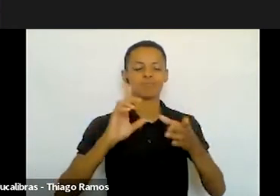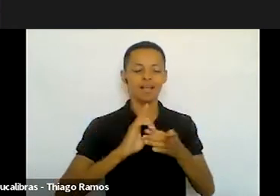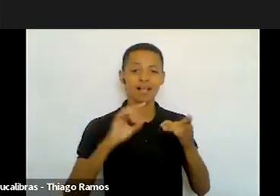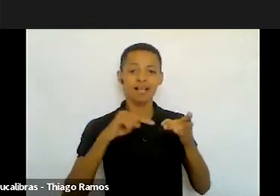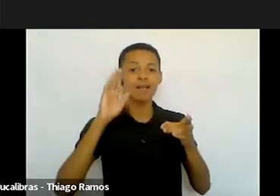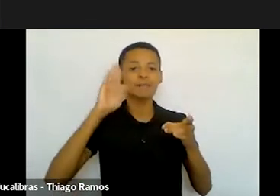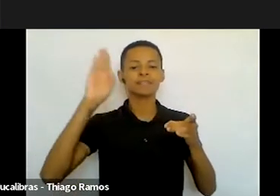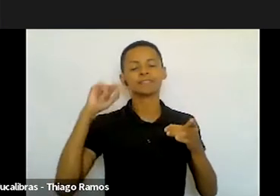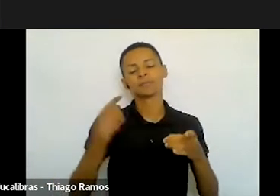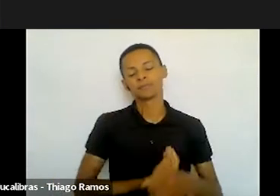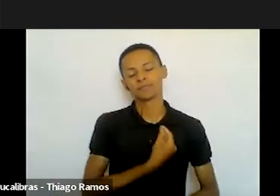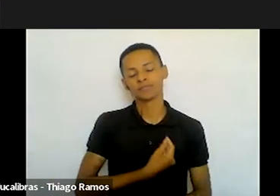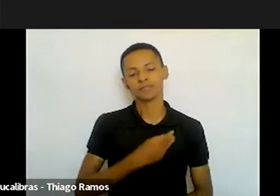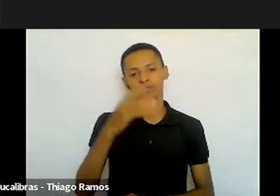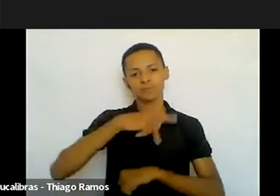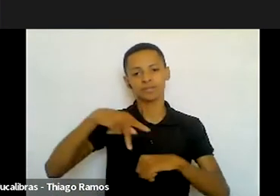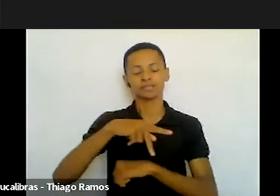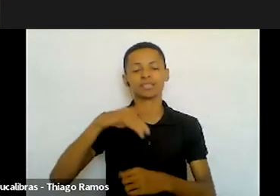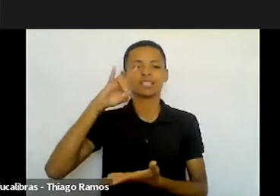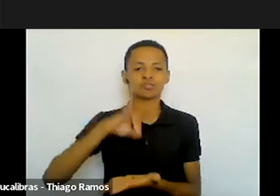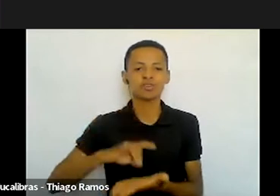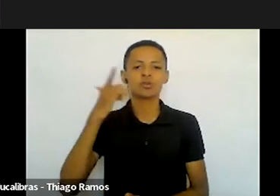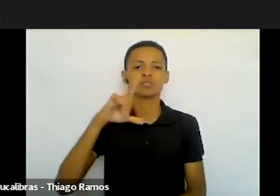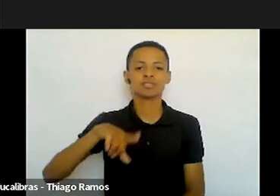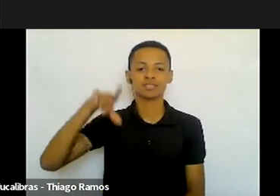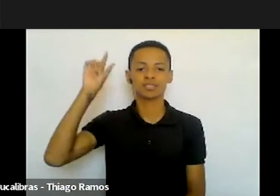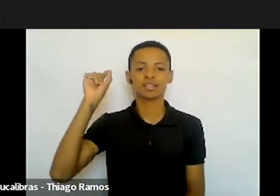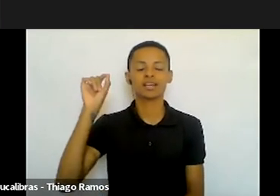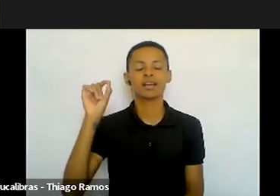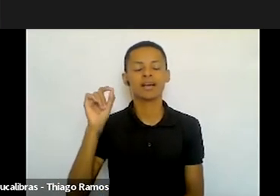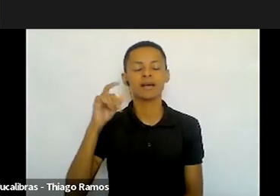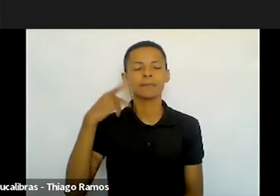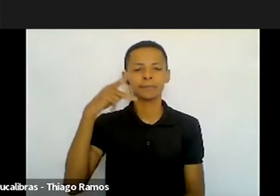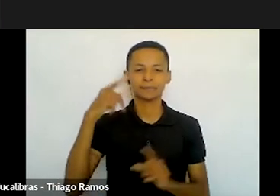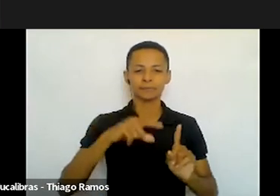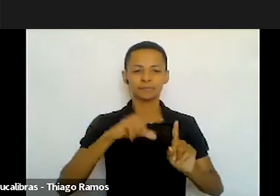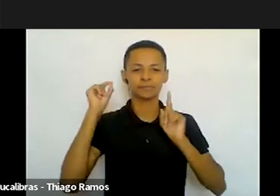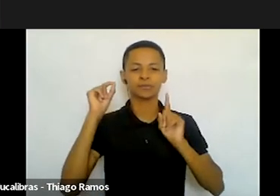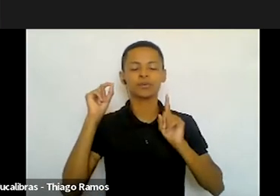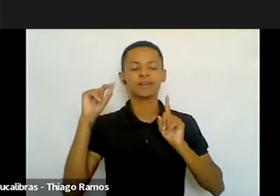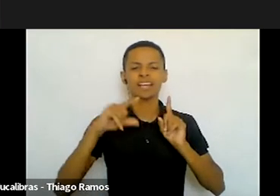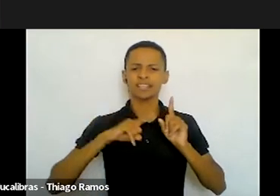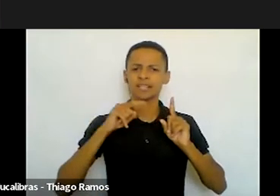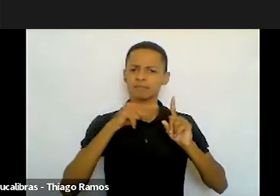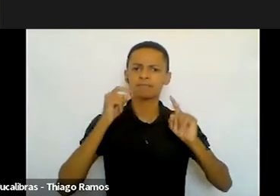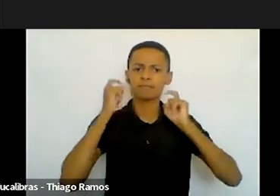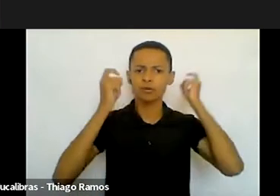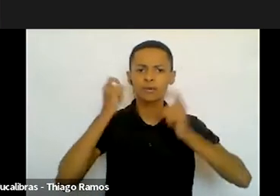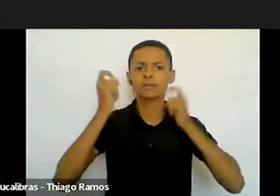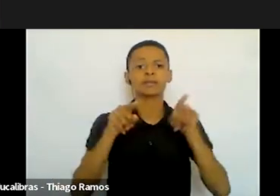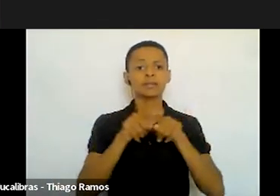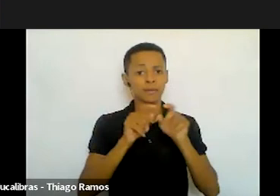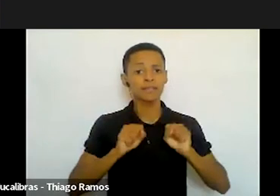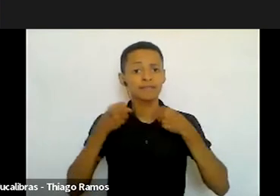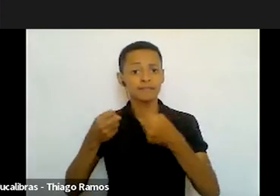existente no Brasil. De fato, eleger governantes que se preocupam e que defendam o povo. Não governantes,